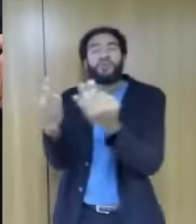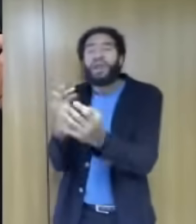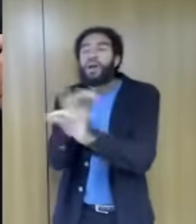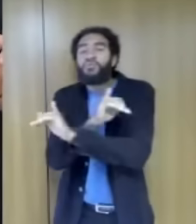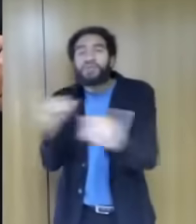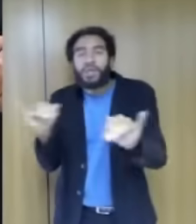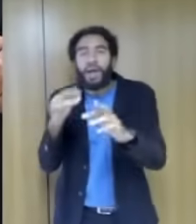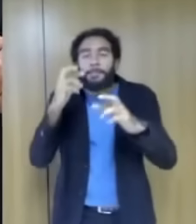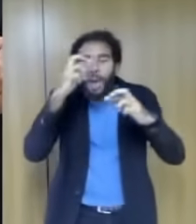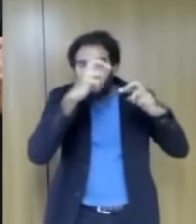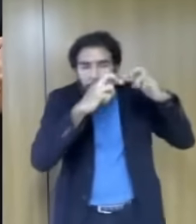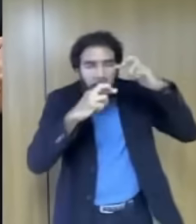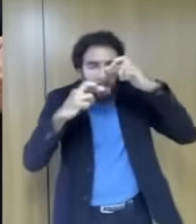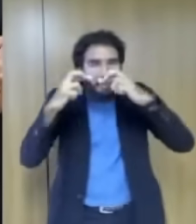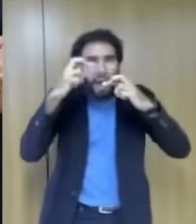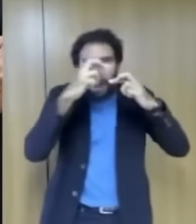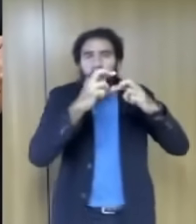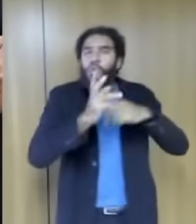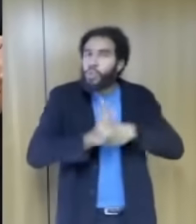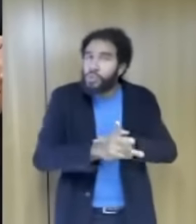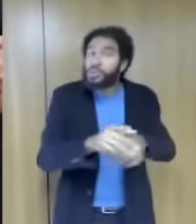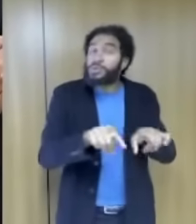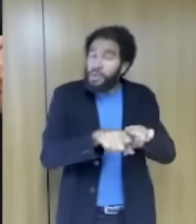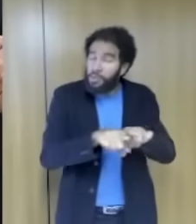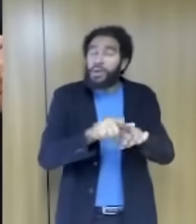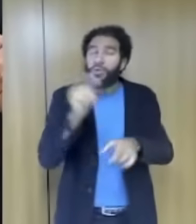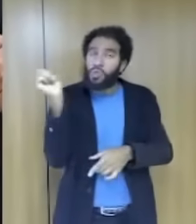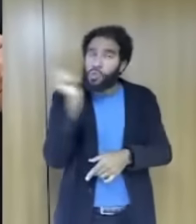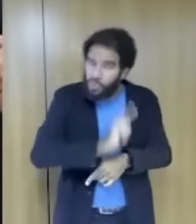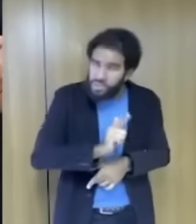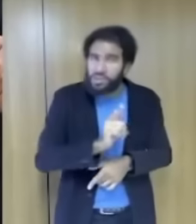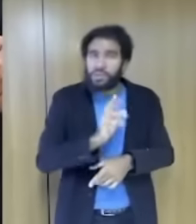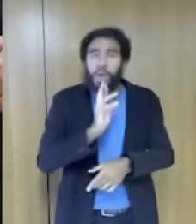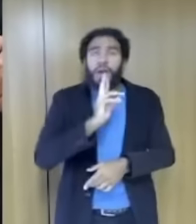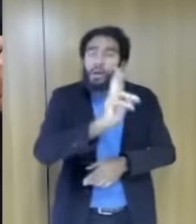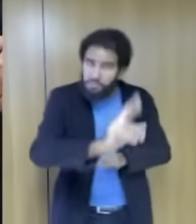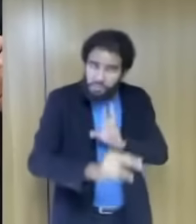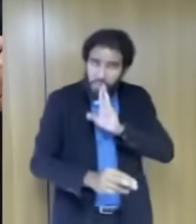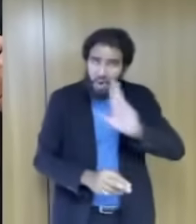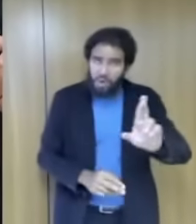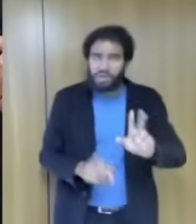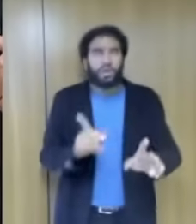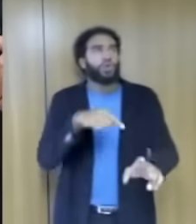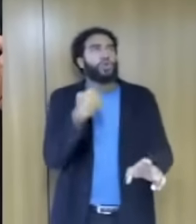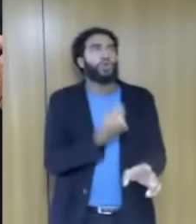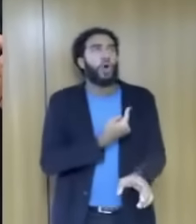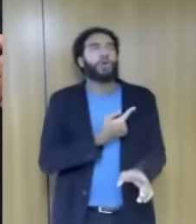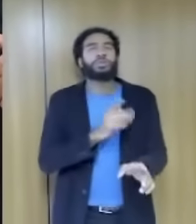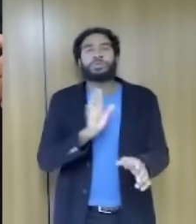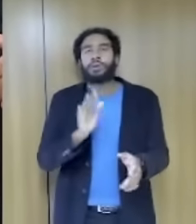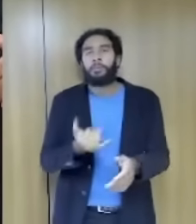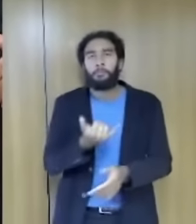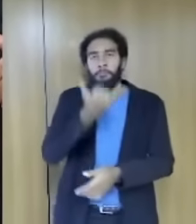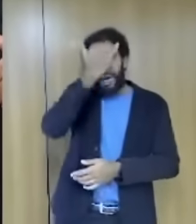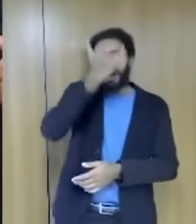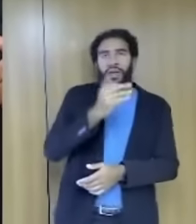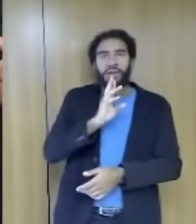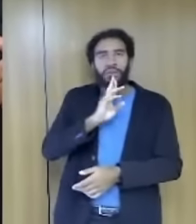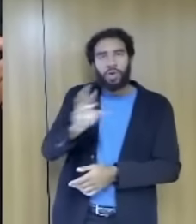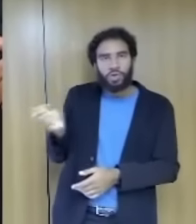em andamento e produzindo resultados. Nós não temos como antecipar novos resultados,